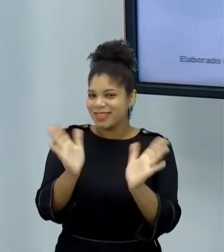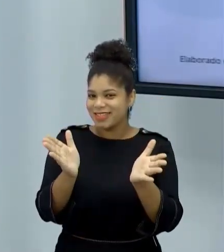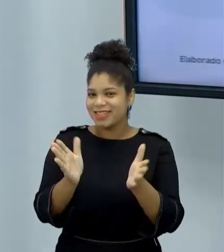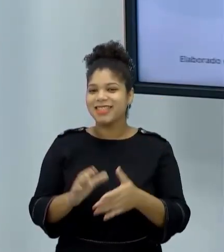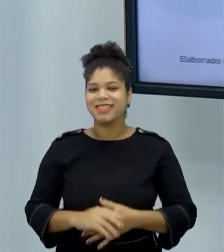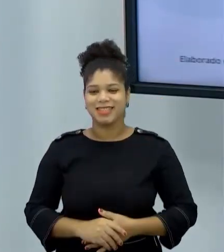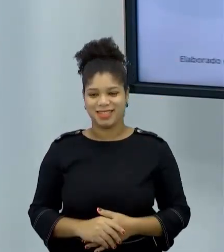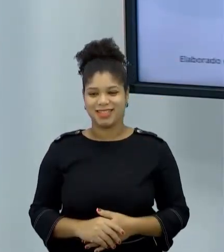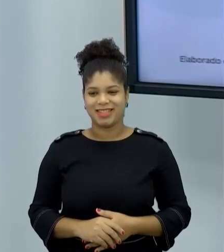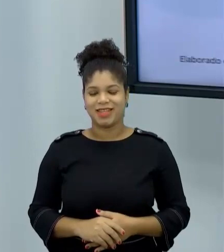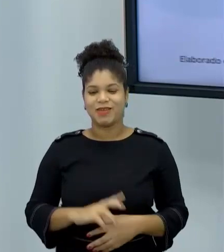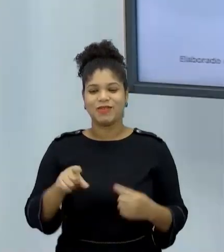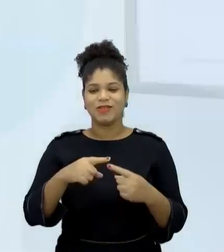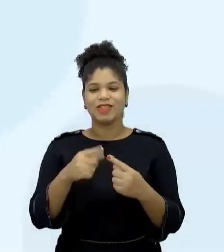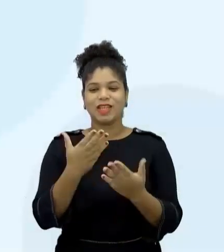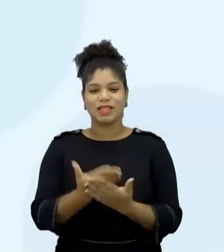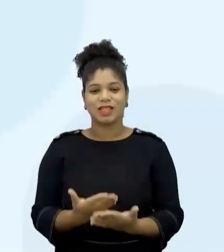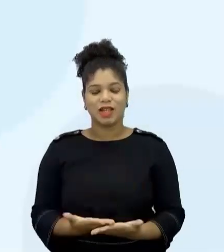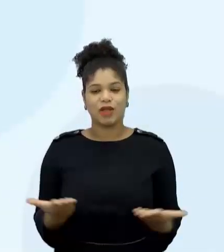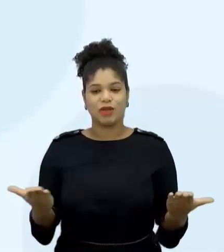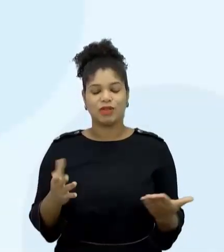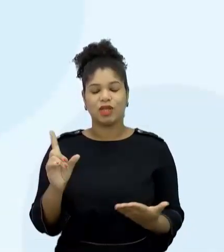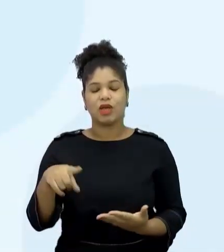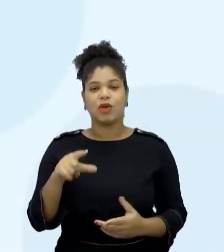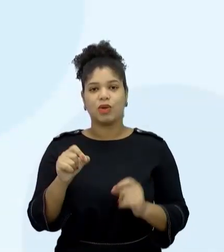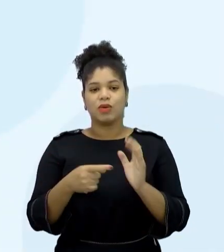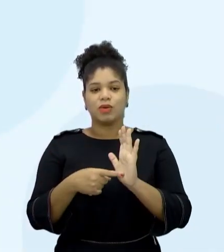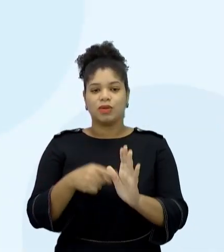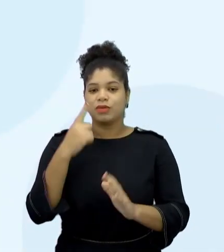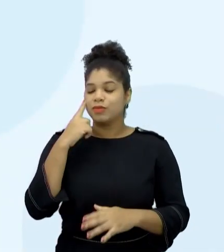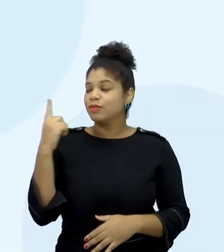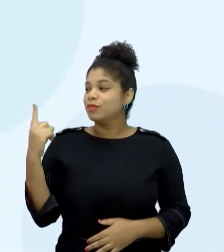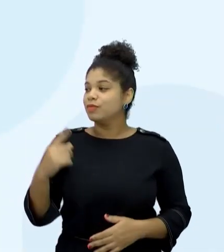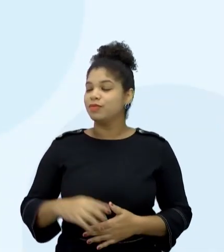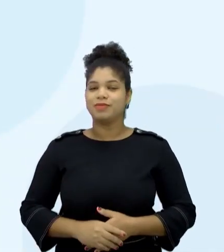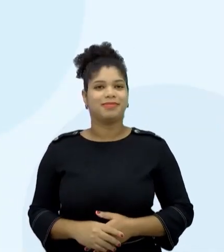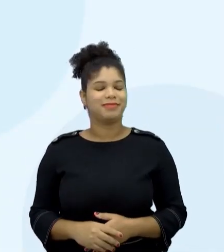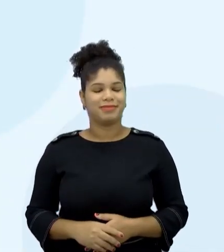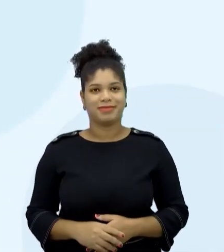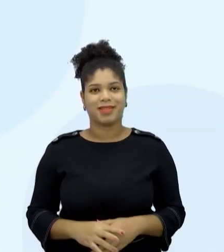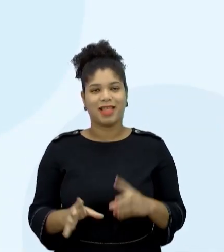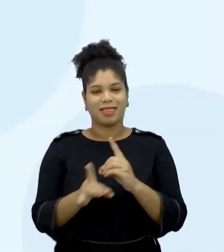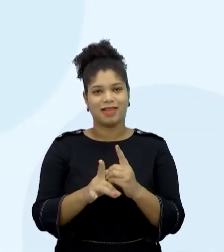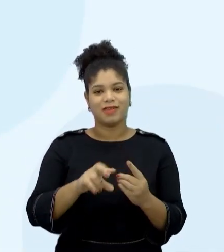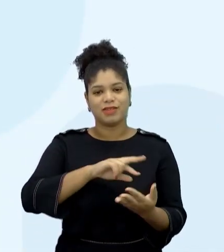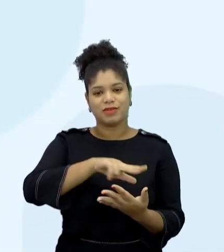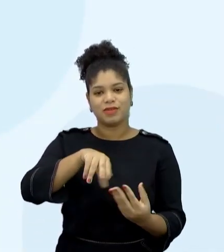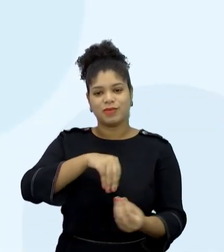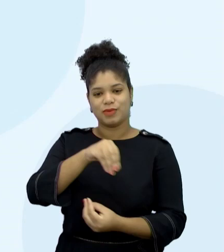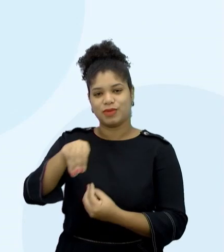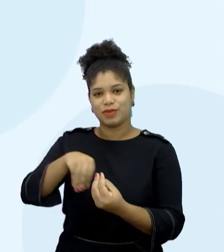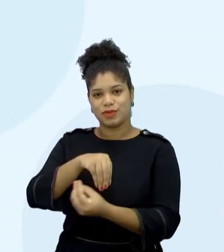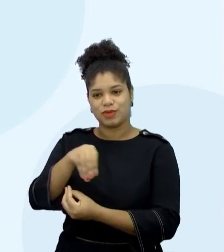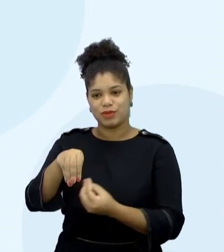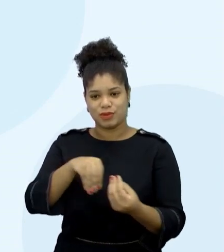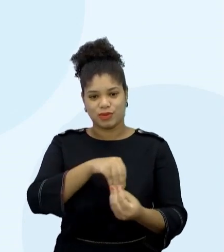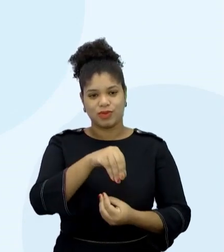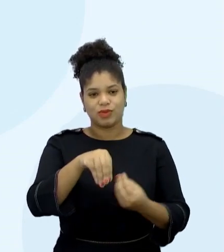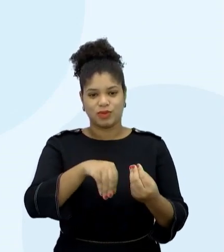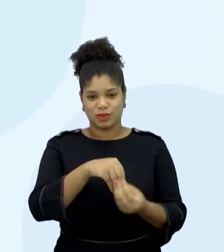O objetivo desta aula, para chegar para você aí na tela, olha só, é identificar misturas de diferentes